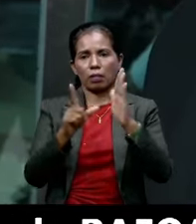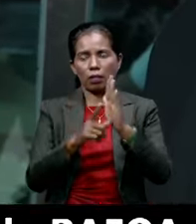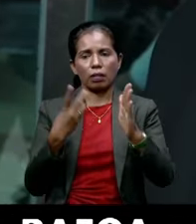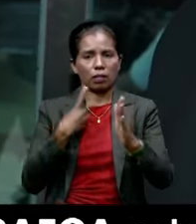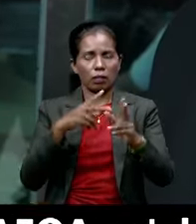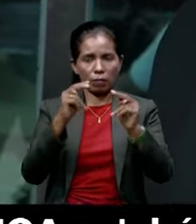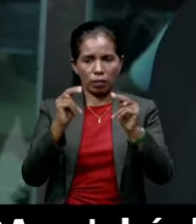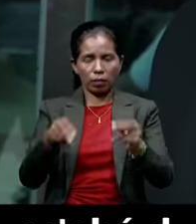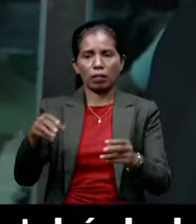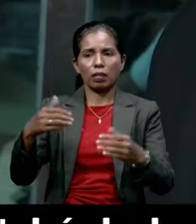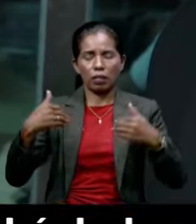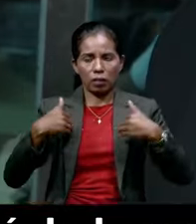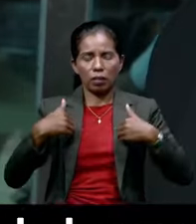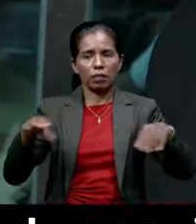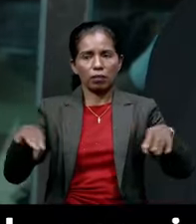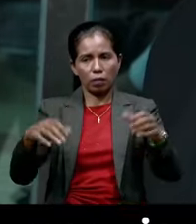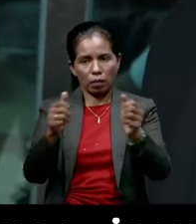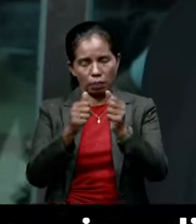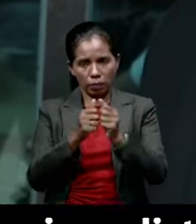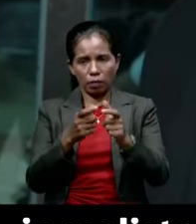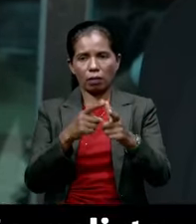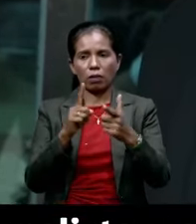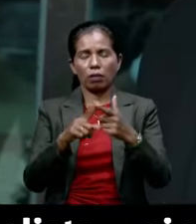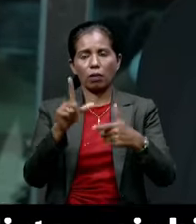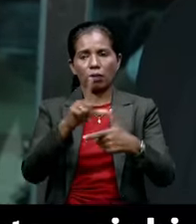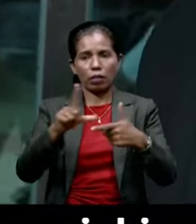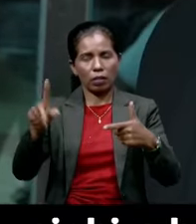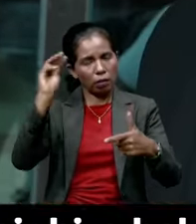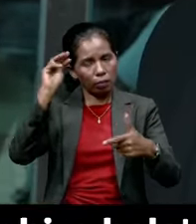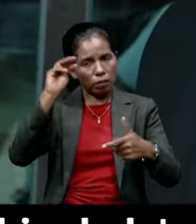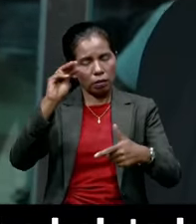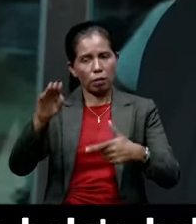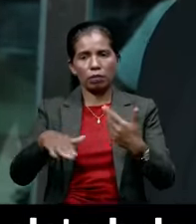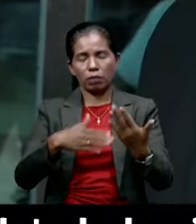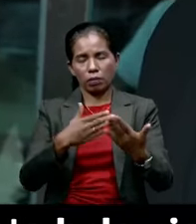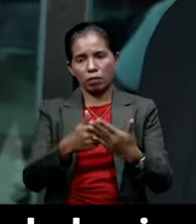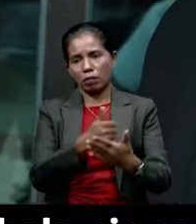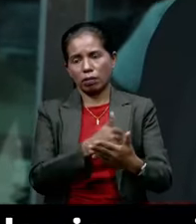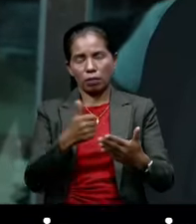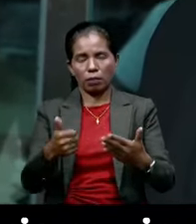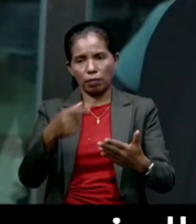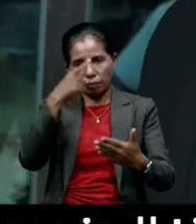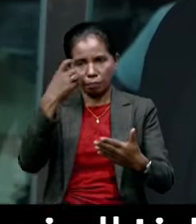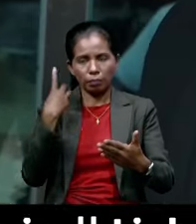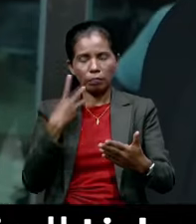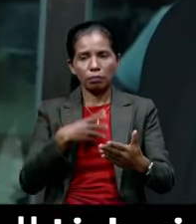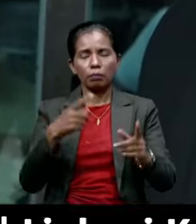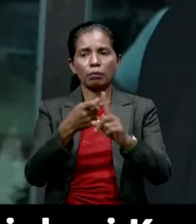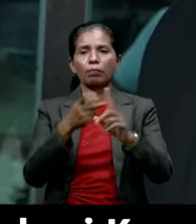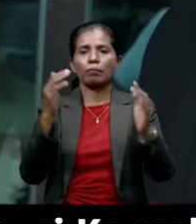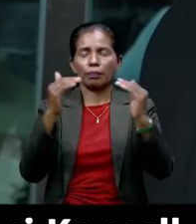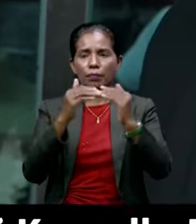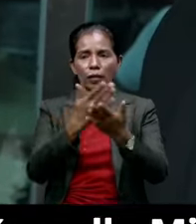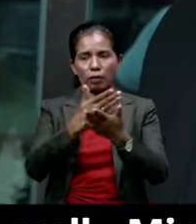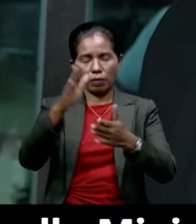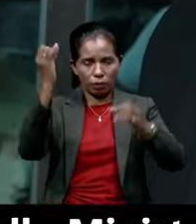ia koordinasaun ho linhas ministeriais sirselo tamare maka através dos encontros ne fa